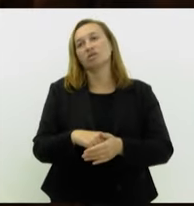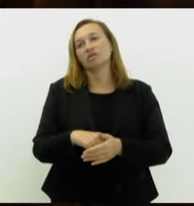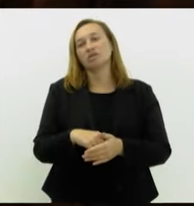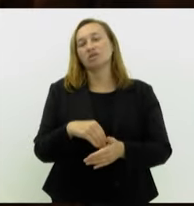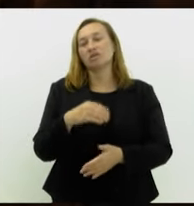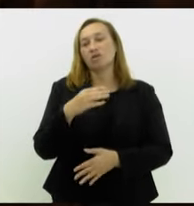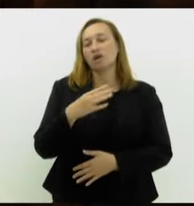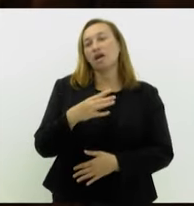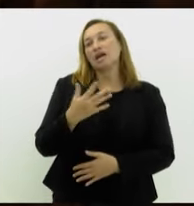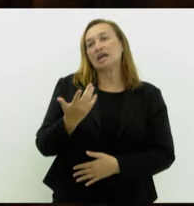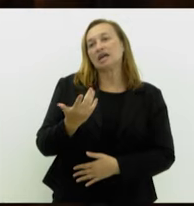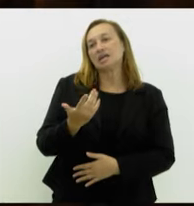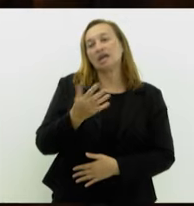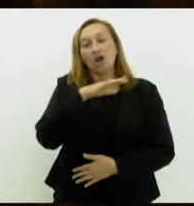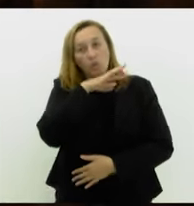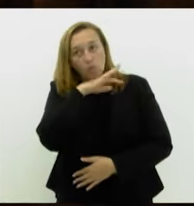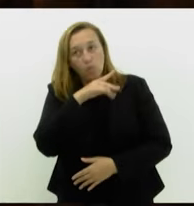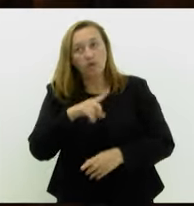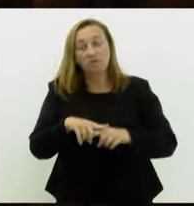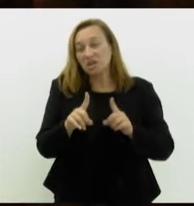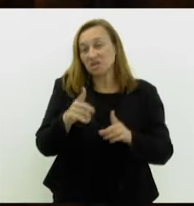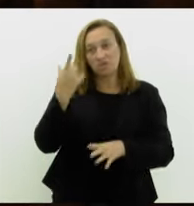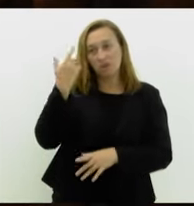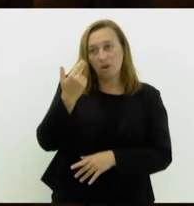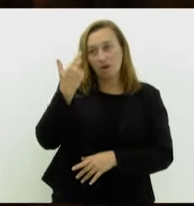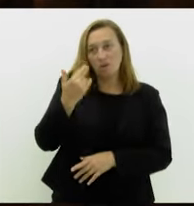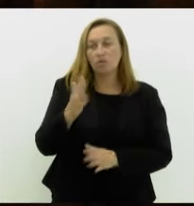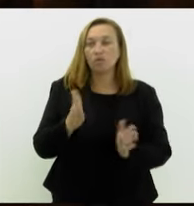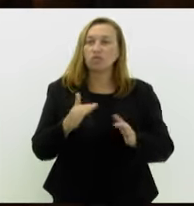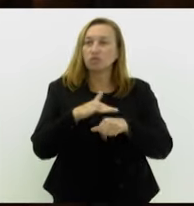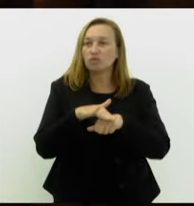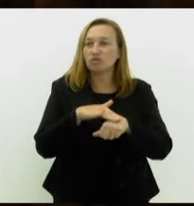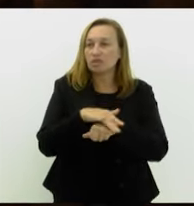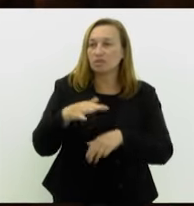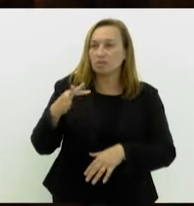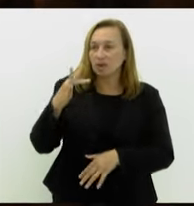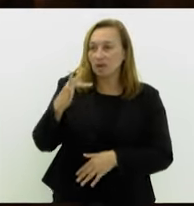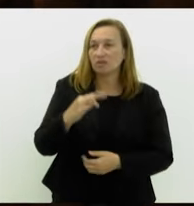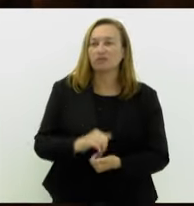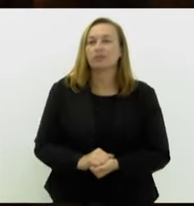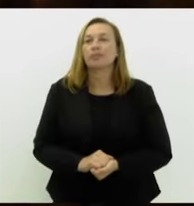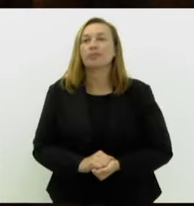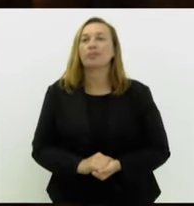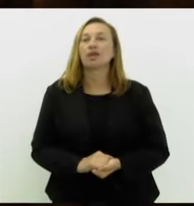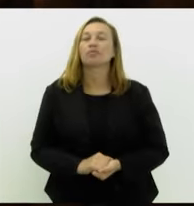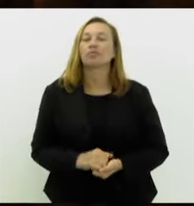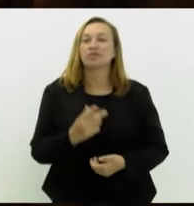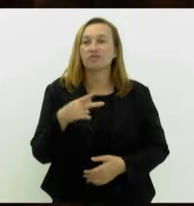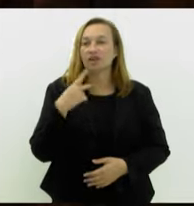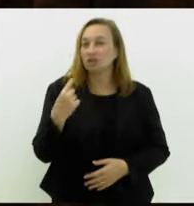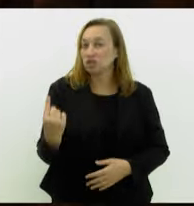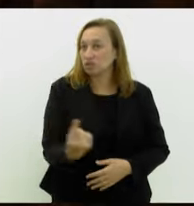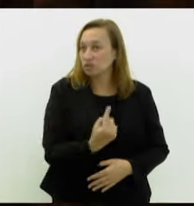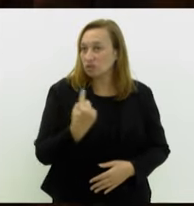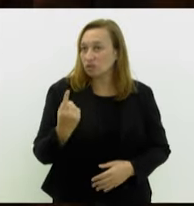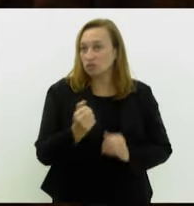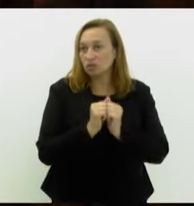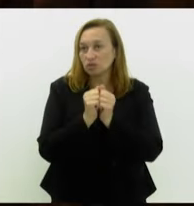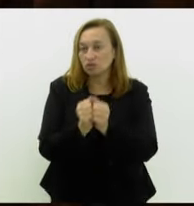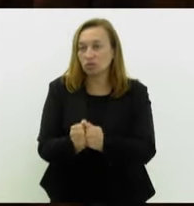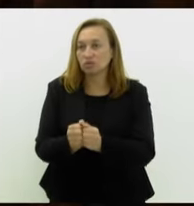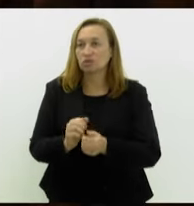hoje fazer uma conversa breve mas para ressaltar que nós estamos